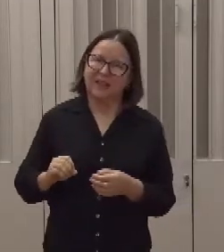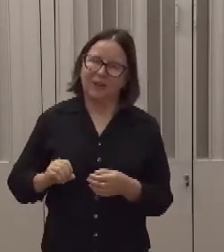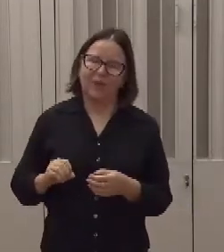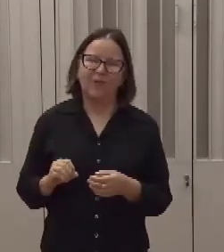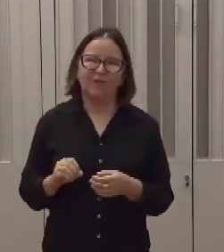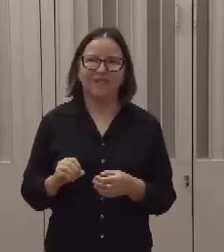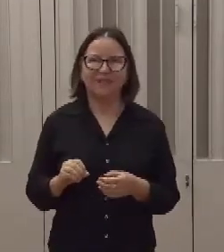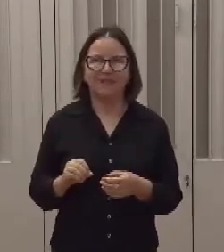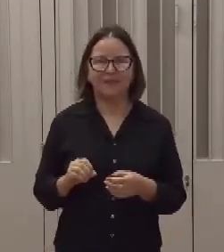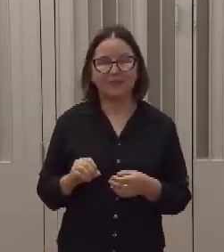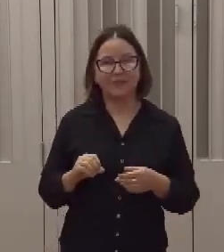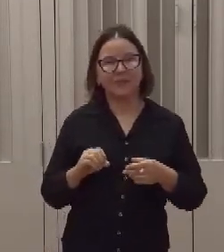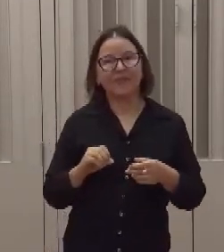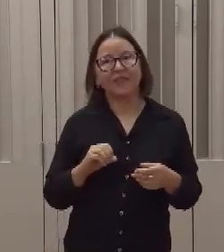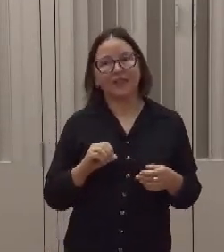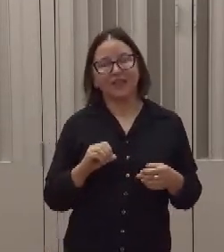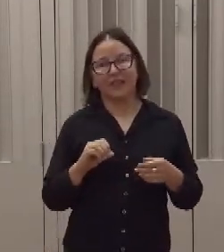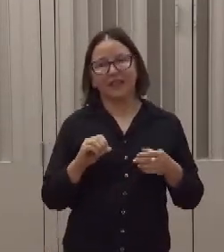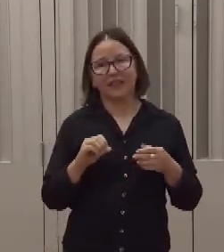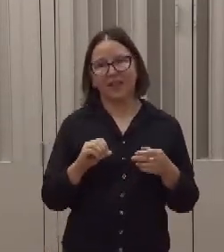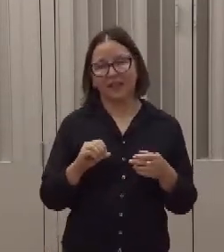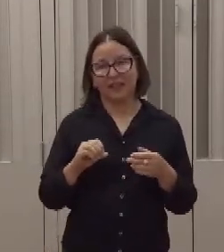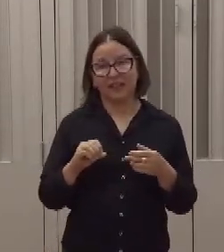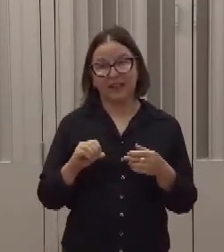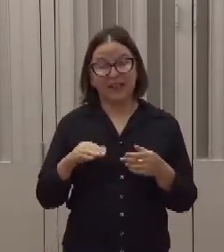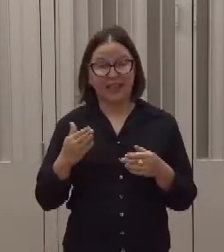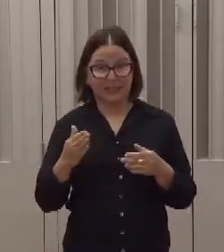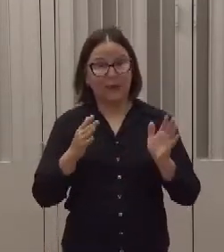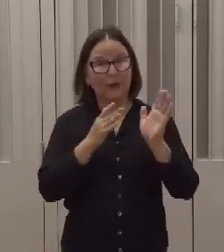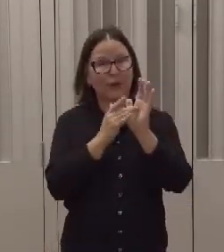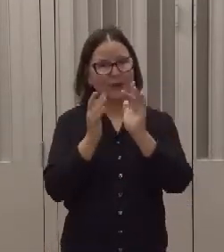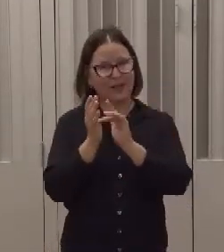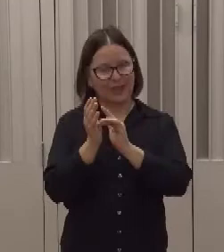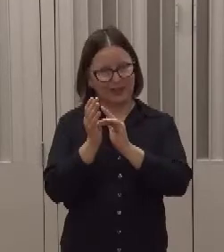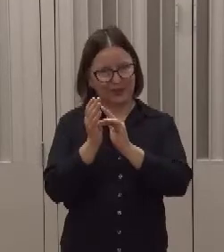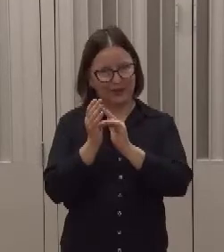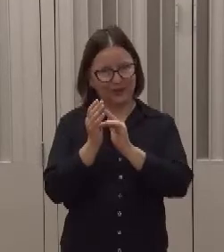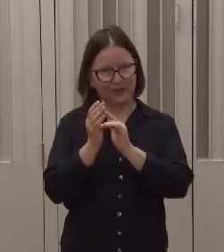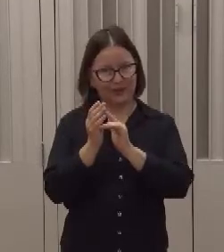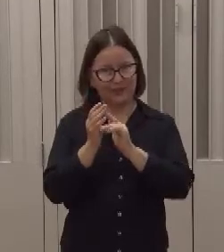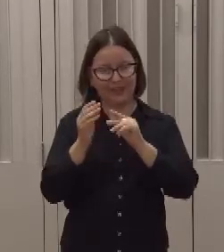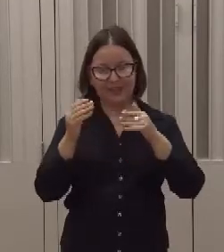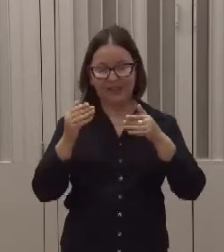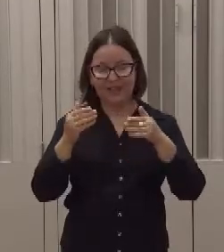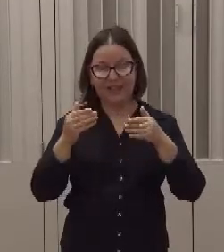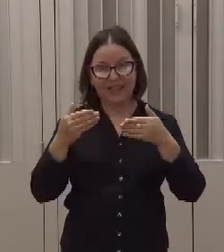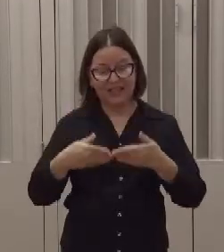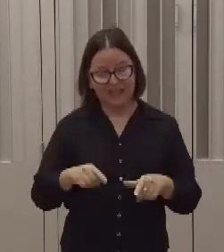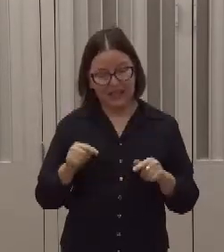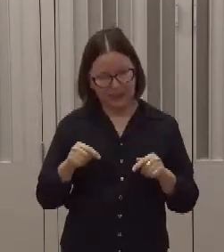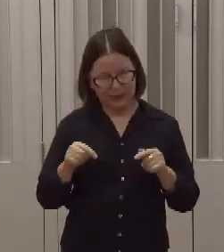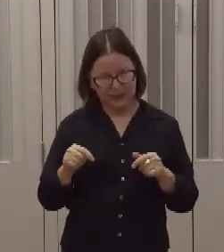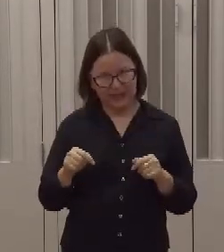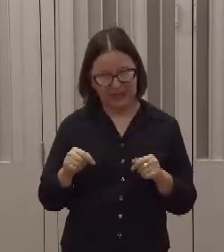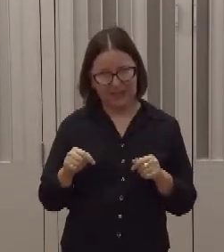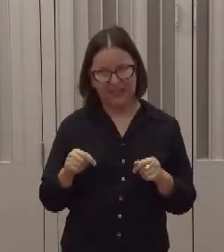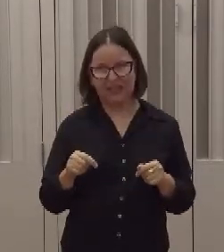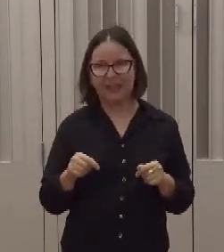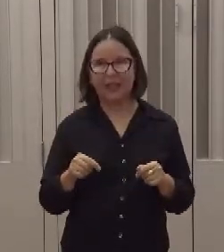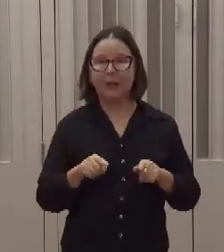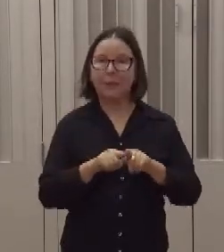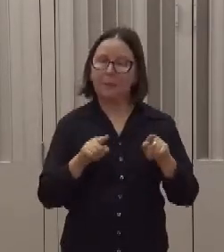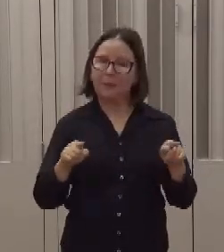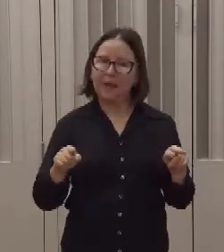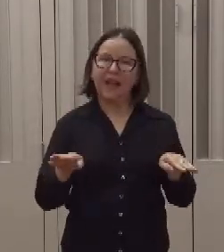Evangelho e para a vida cristã. É interessante lembrar, meus irmãos, que o próprio apóstolo João é quem conta